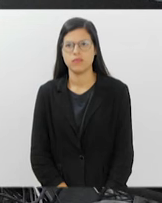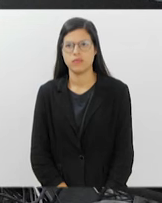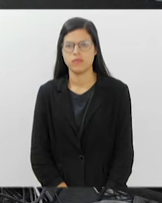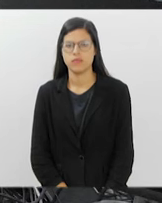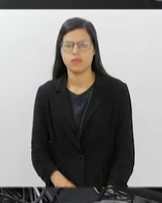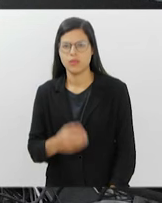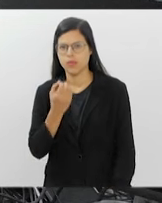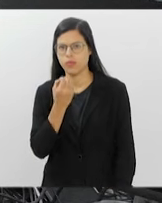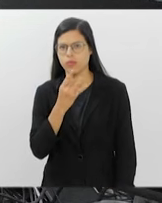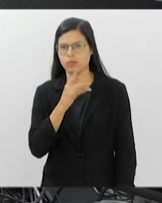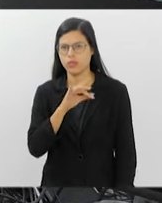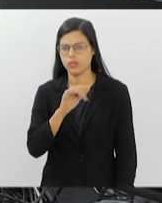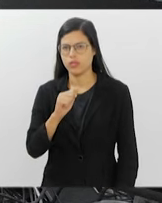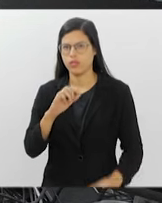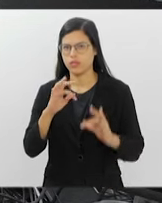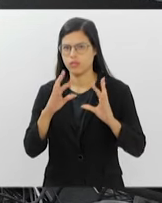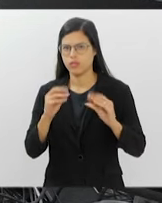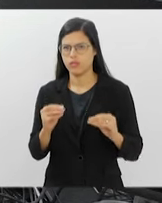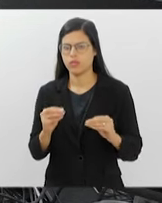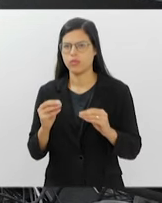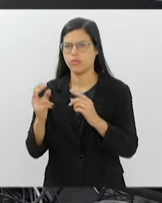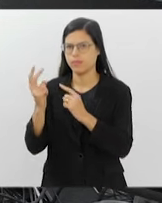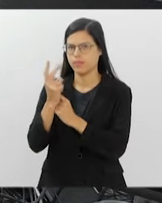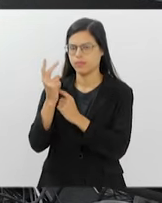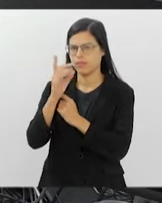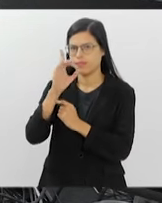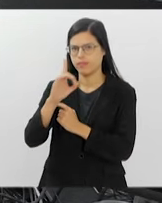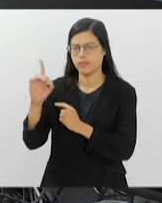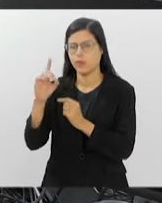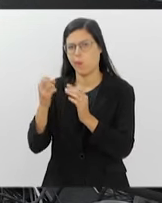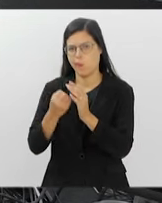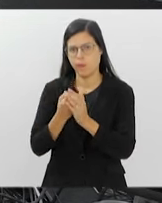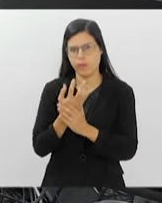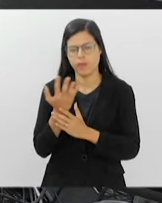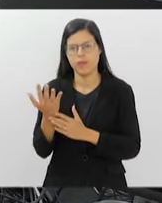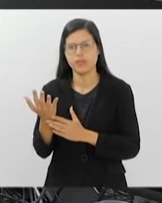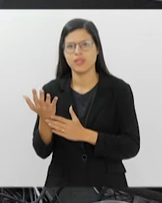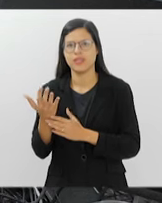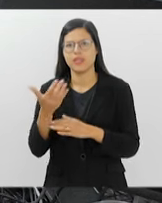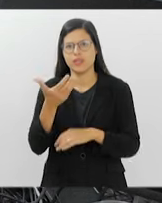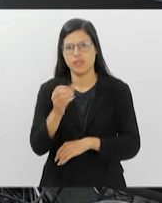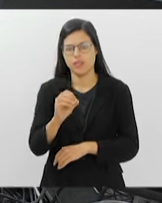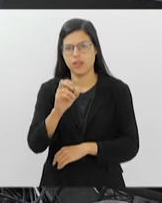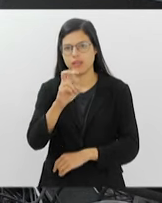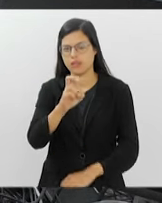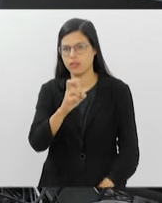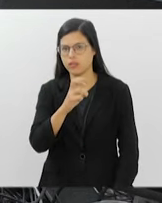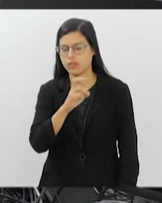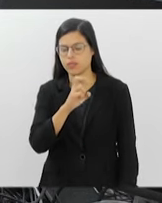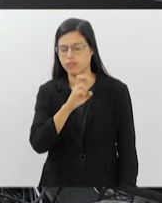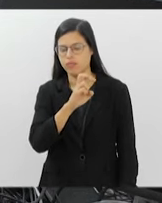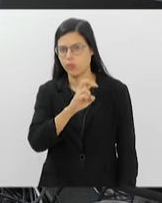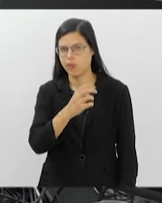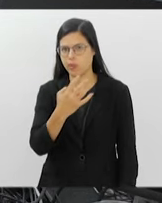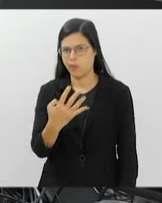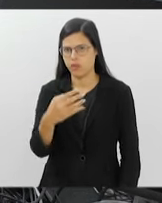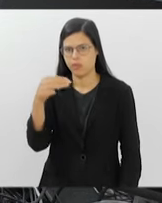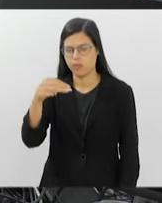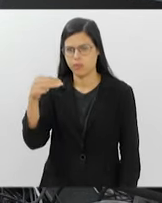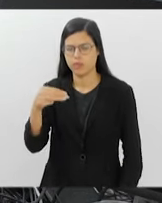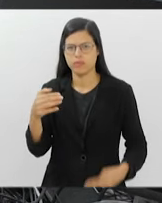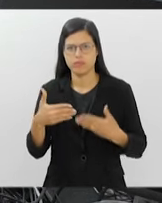muito bom dia a todos sobre a proteção de Deus e havendo o número legal Às 10:54